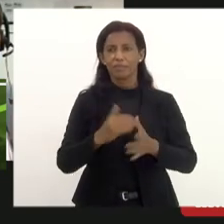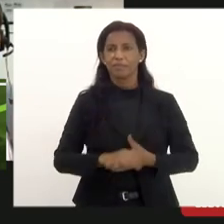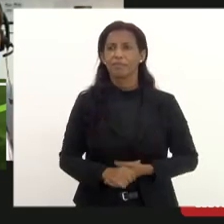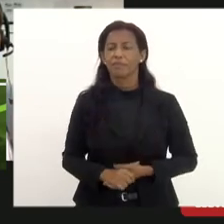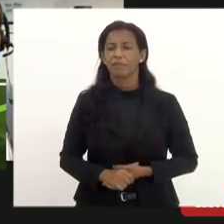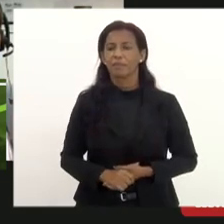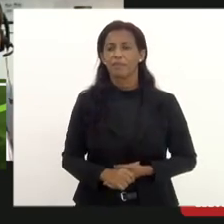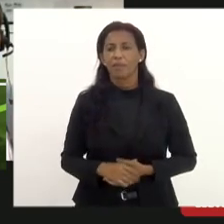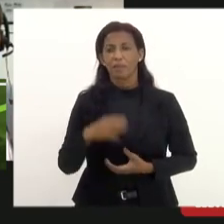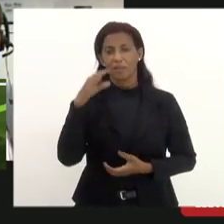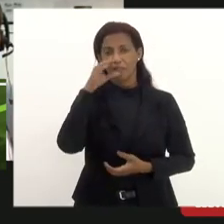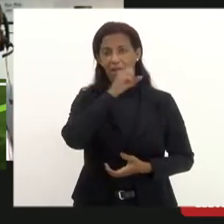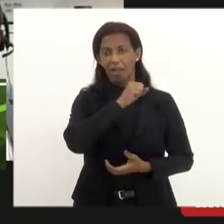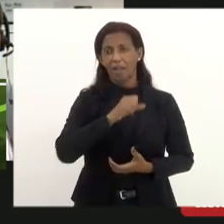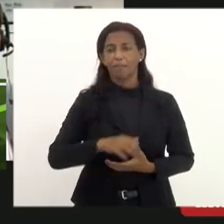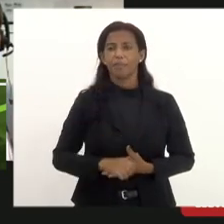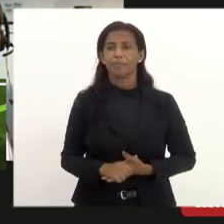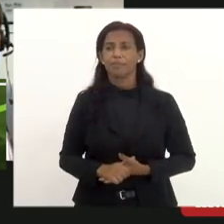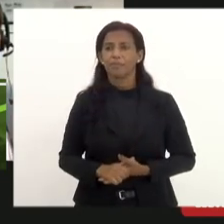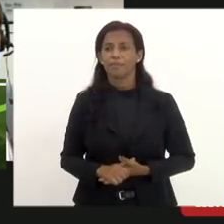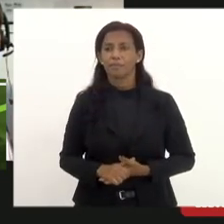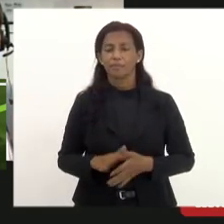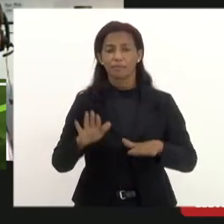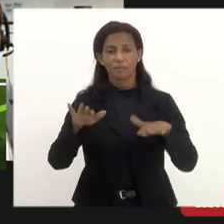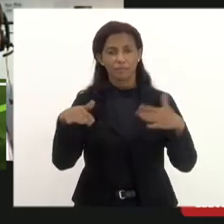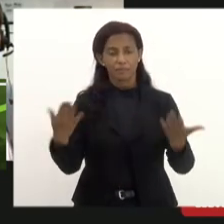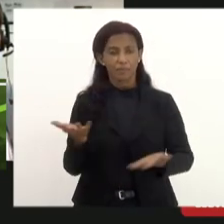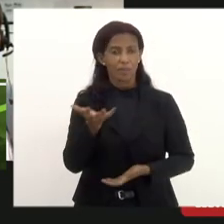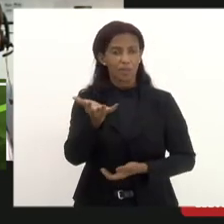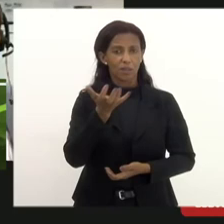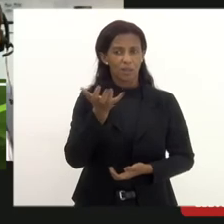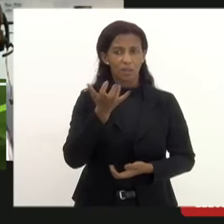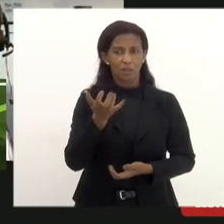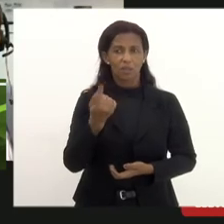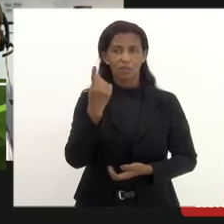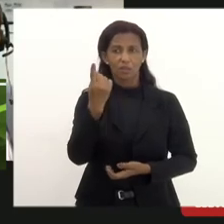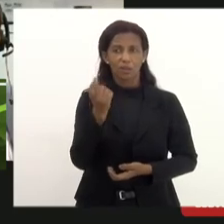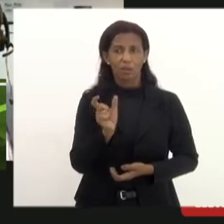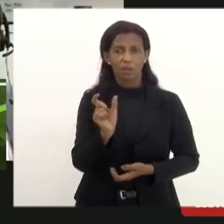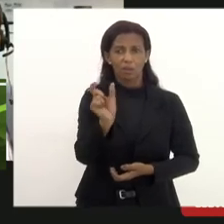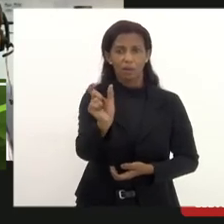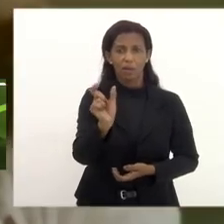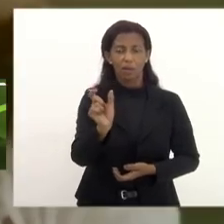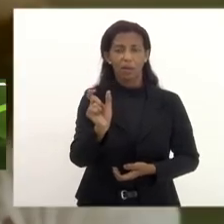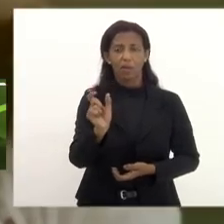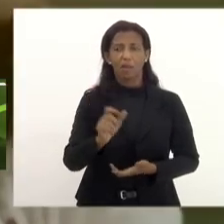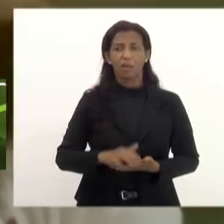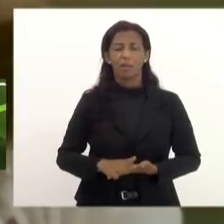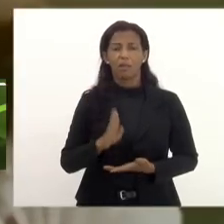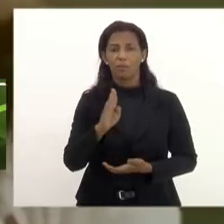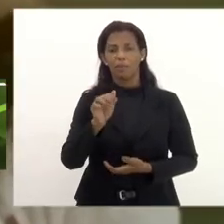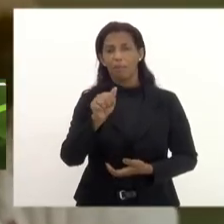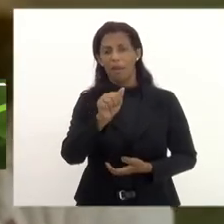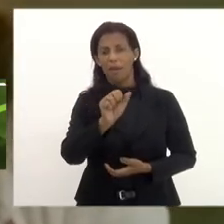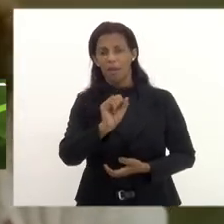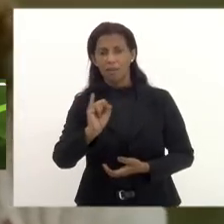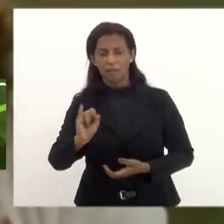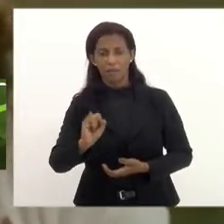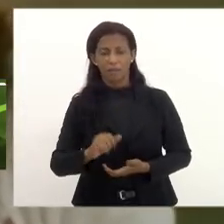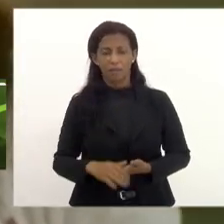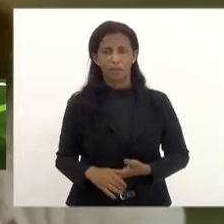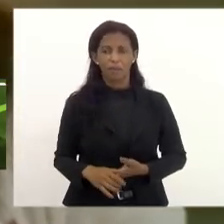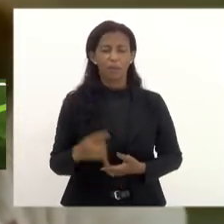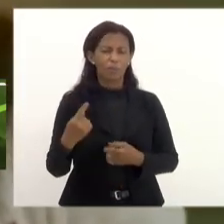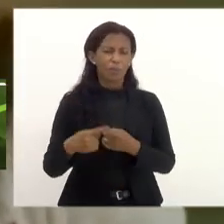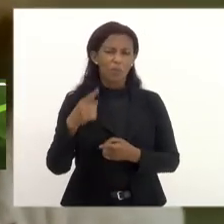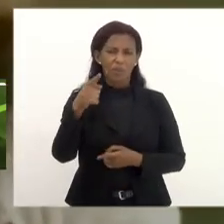Rapidinha para a gente encerrar. Tá bom. Então, eu queria só ecoar um pouquinho mais as palavras do Bassi, porque ele tocou